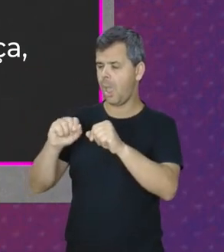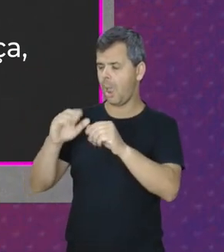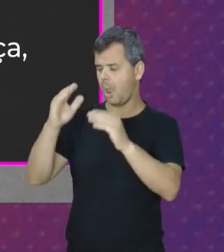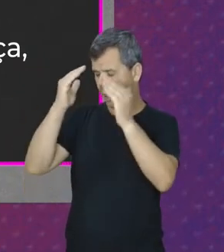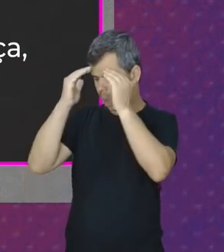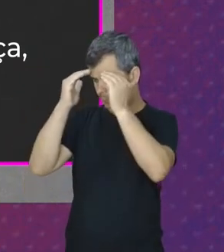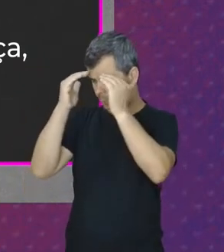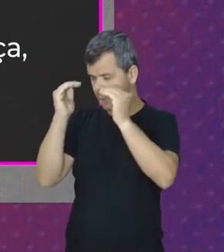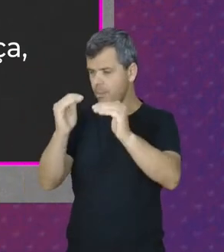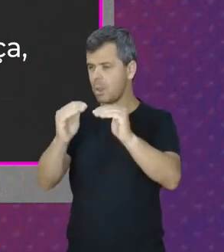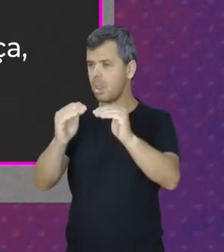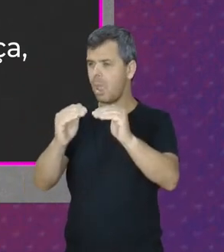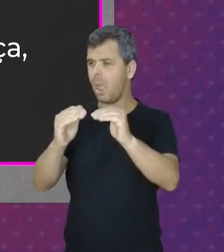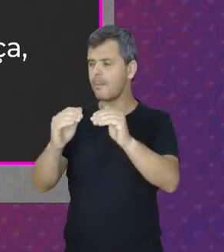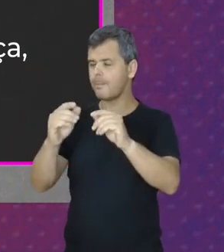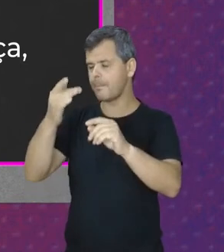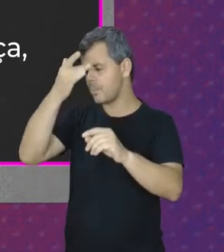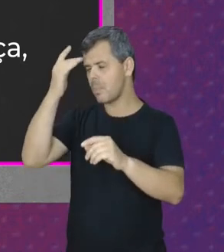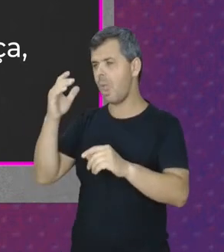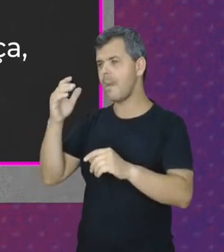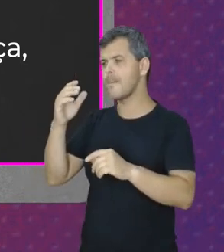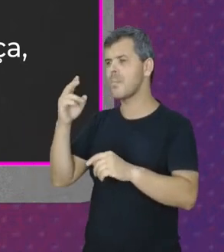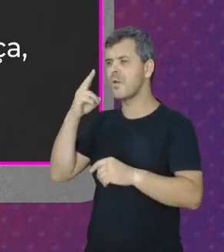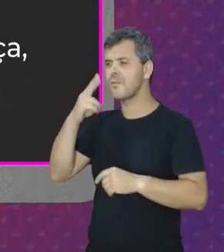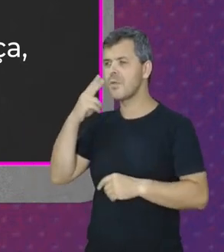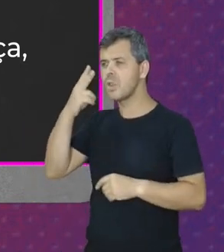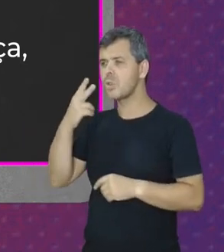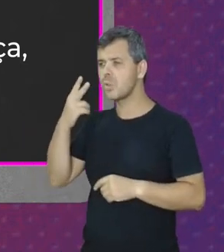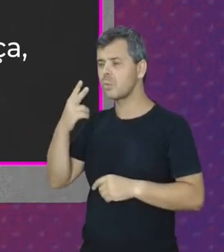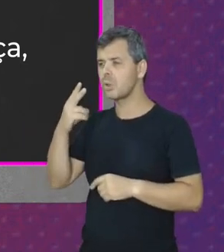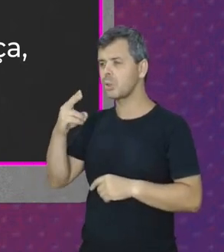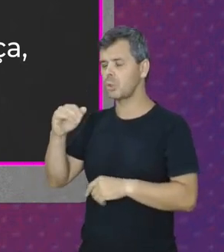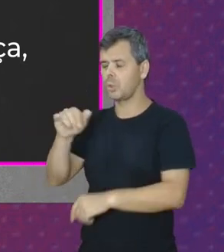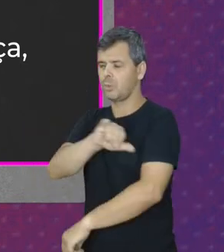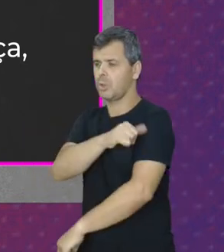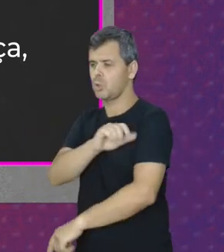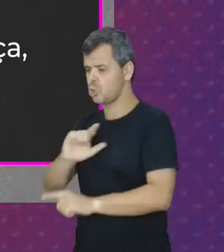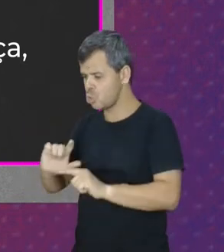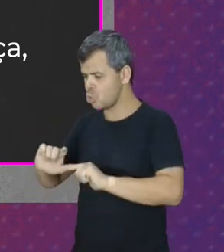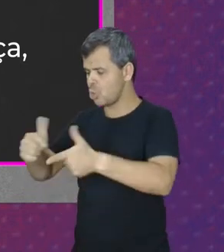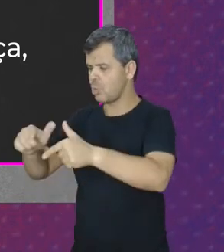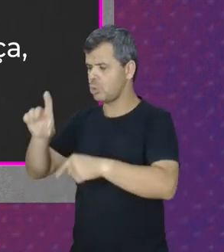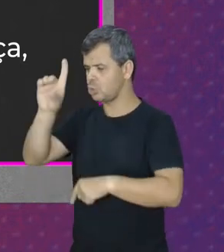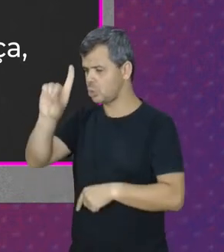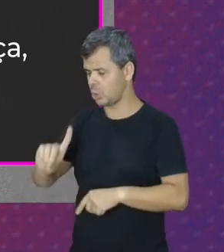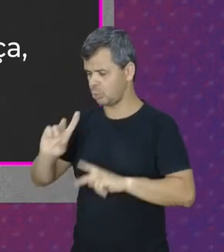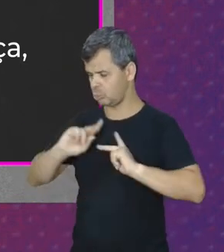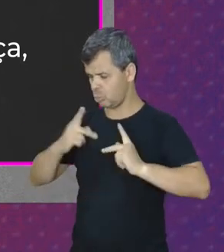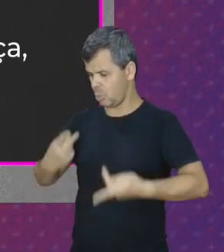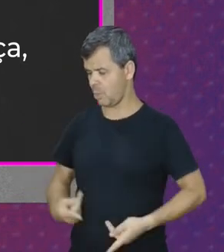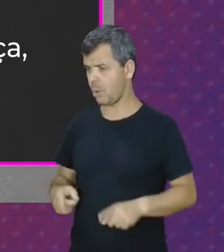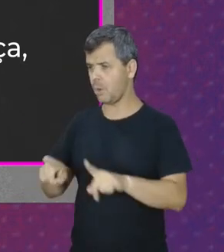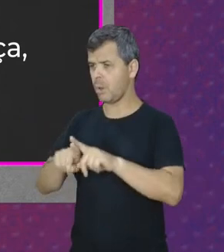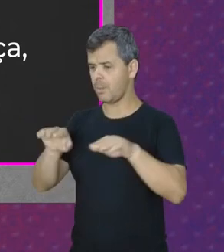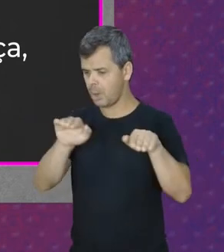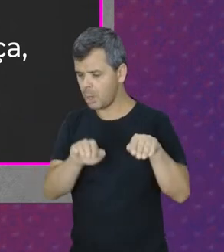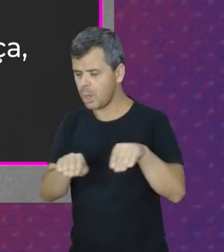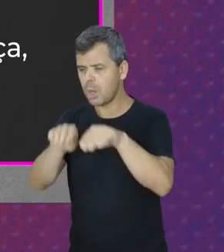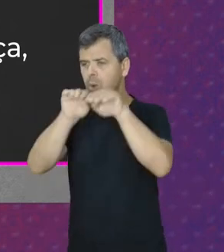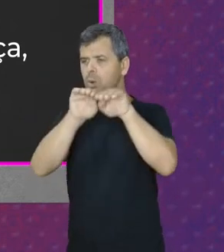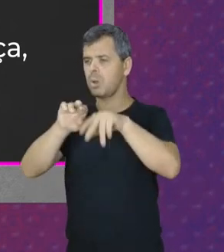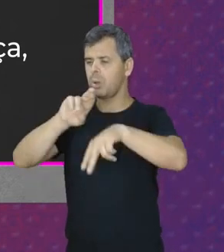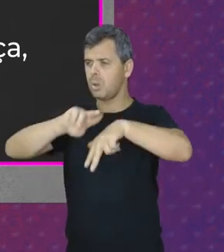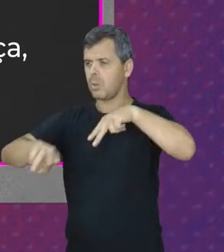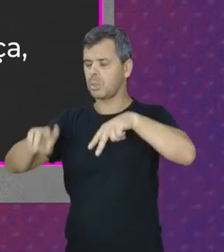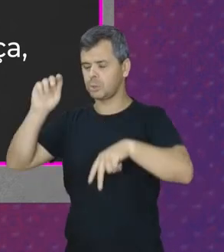a memória de Marielle Franco, vereadora do Rio de Janeiro, que lutou incansavelmente pelos direitos humanos e pela igualdade de